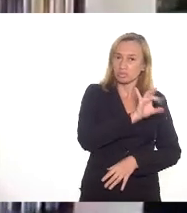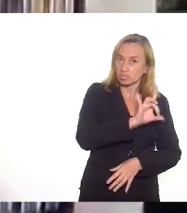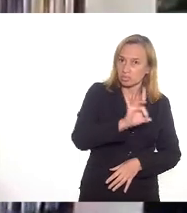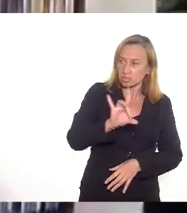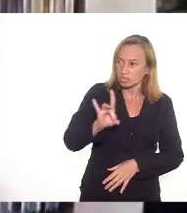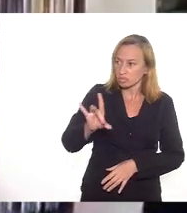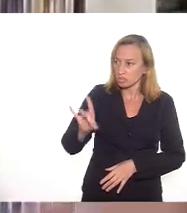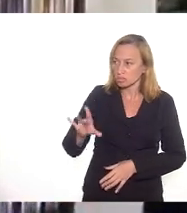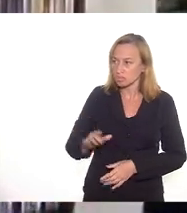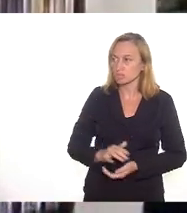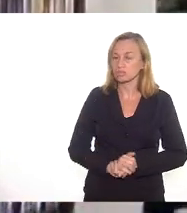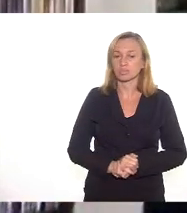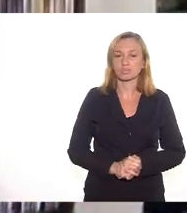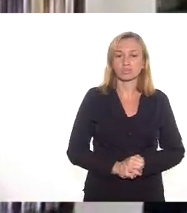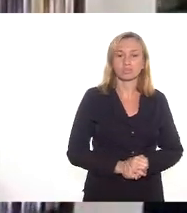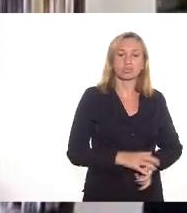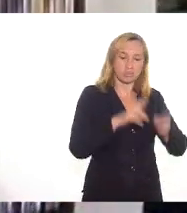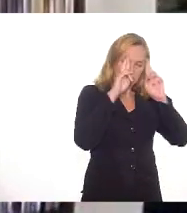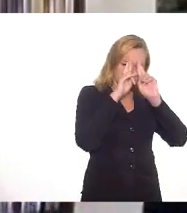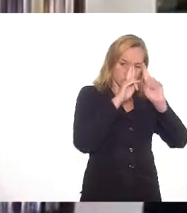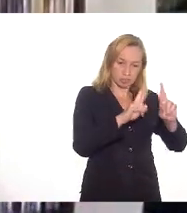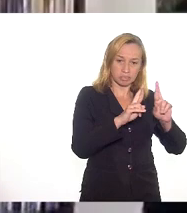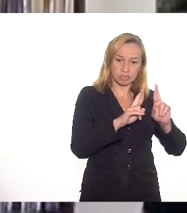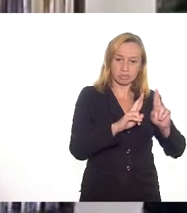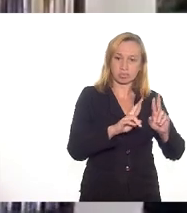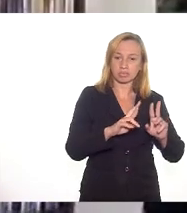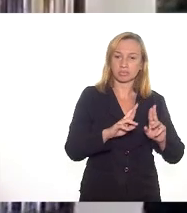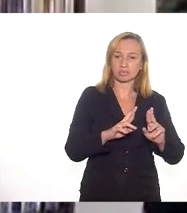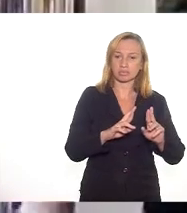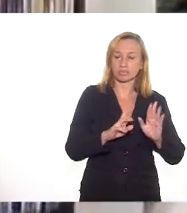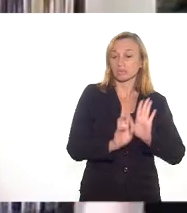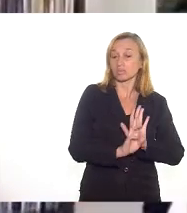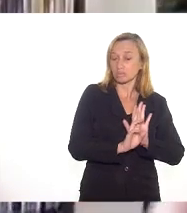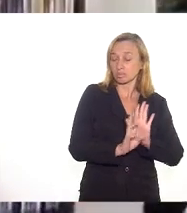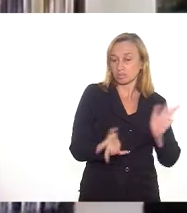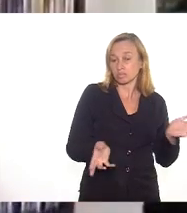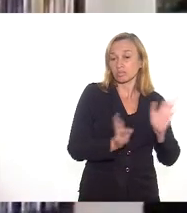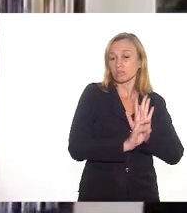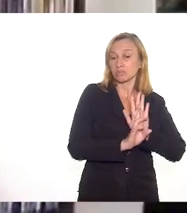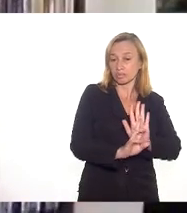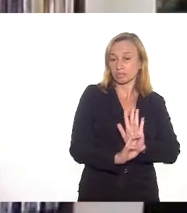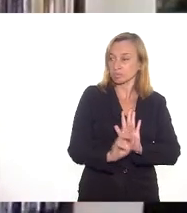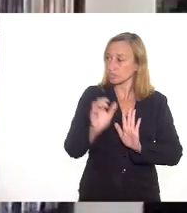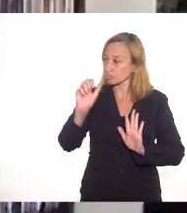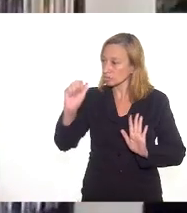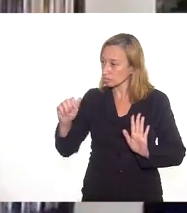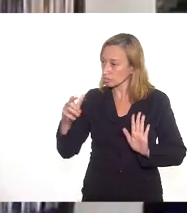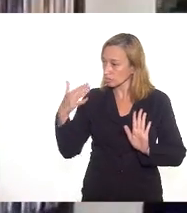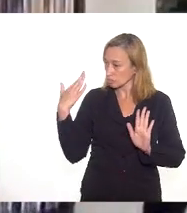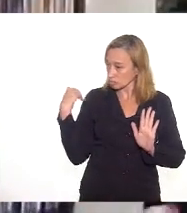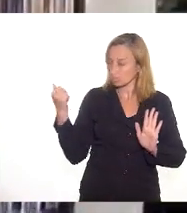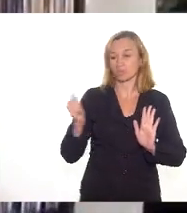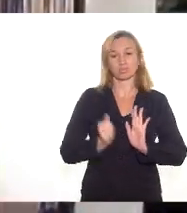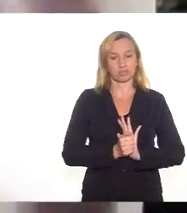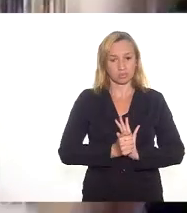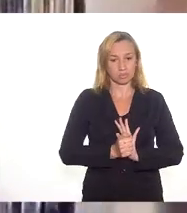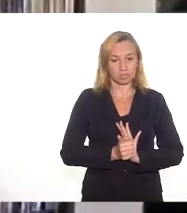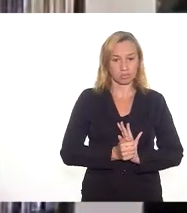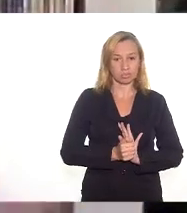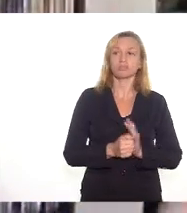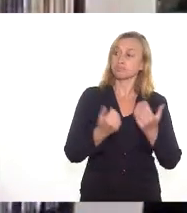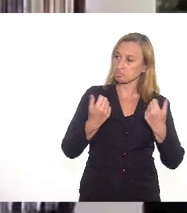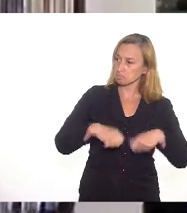ali está representando um lado. E de um lado que está representando, ele